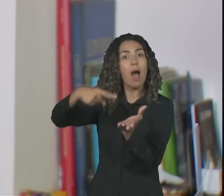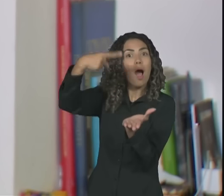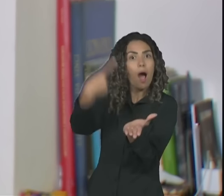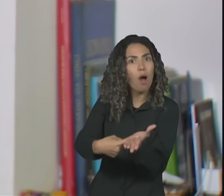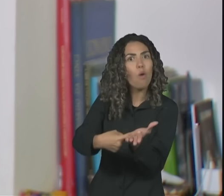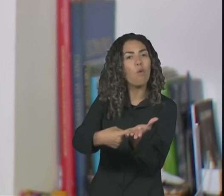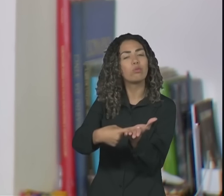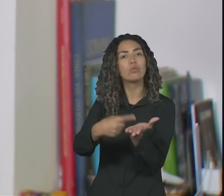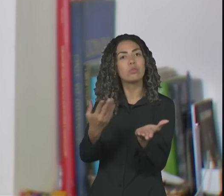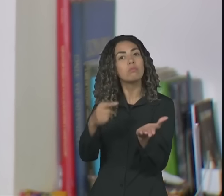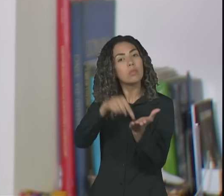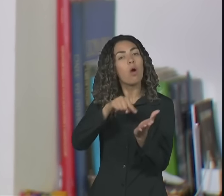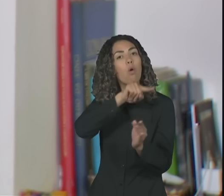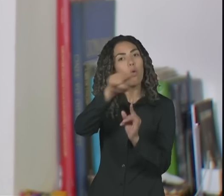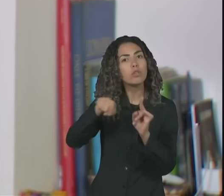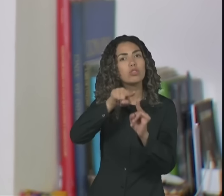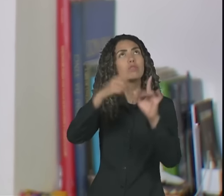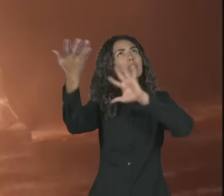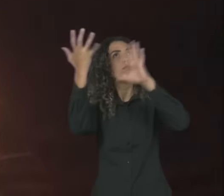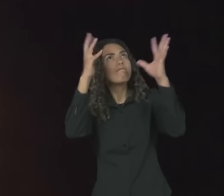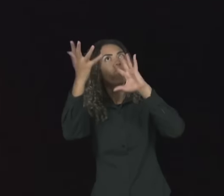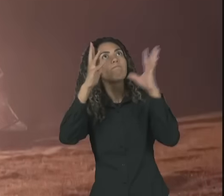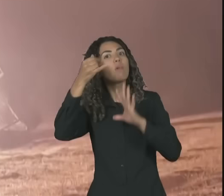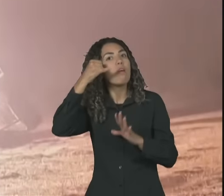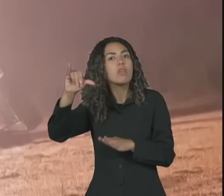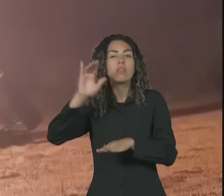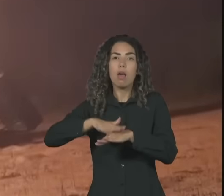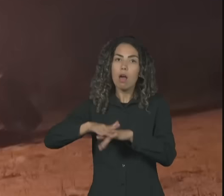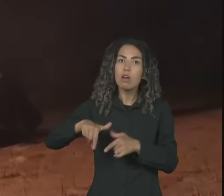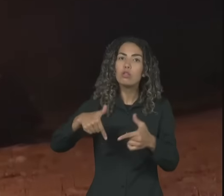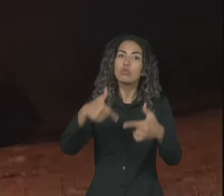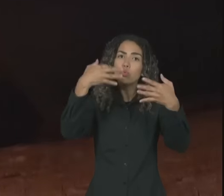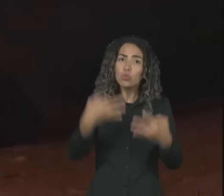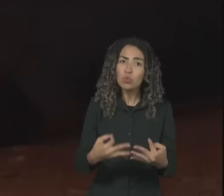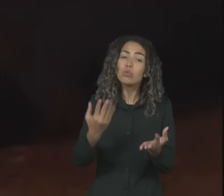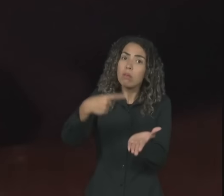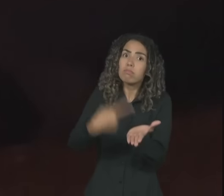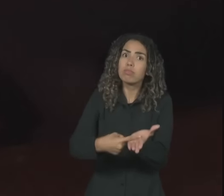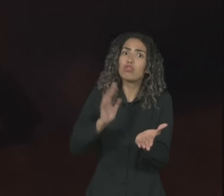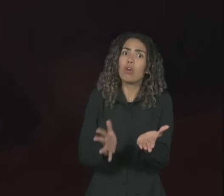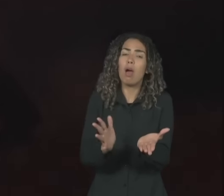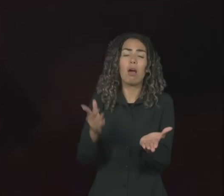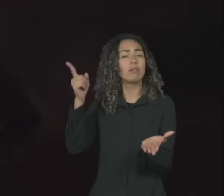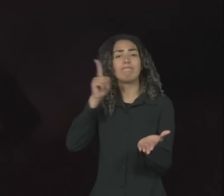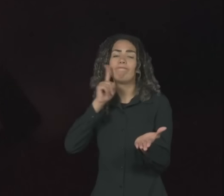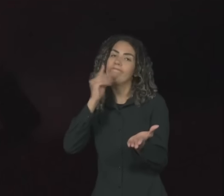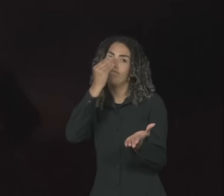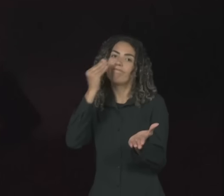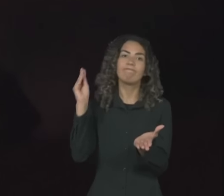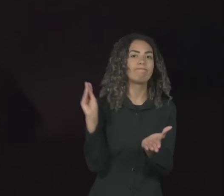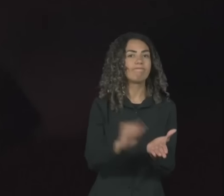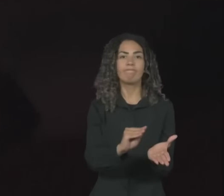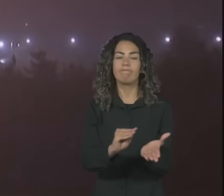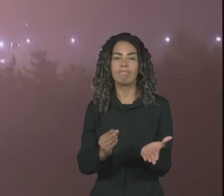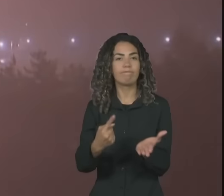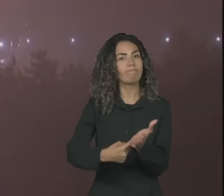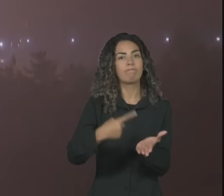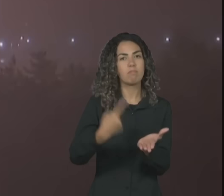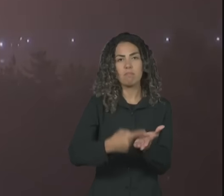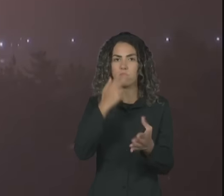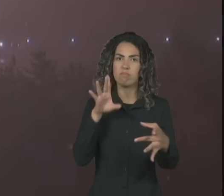da extrema-direita globalmente inverteu a lógica que vinha dominando o mundo a partir